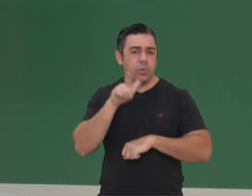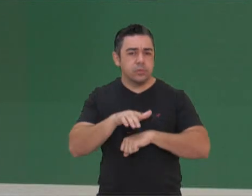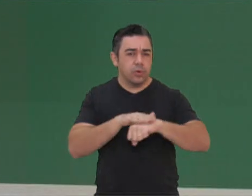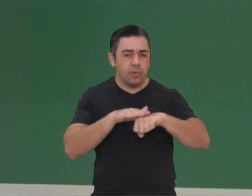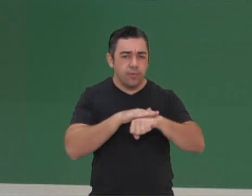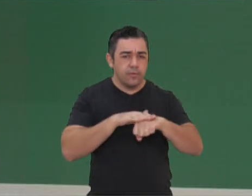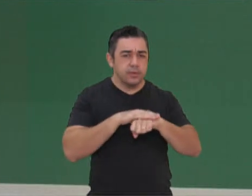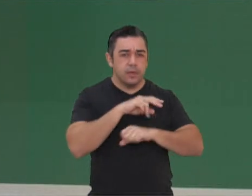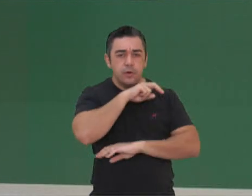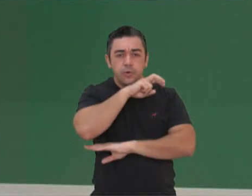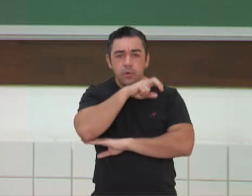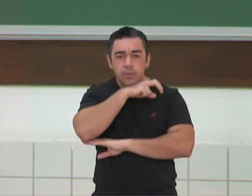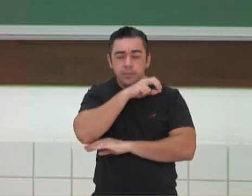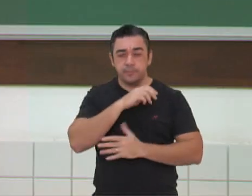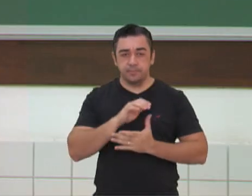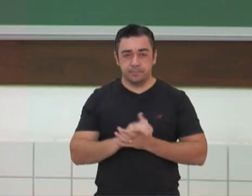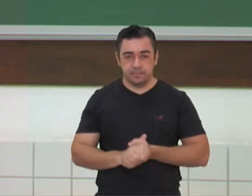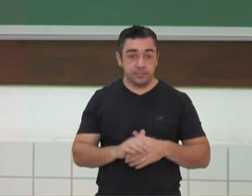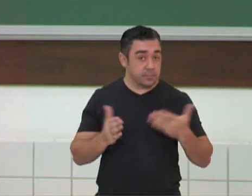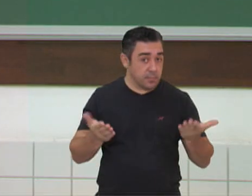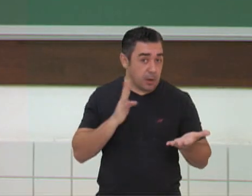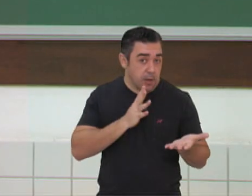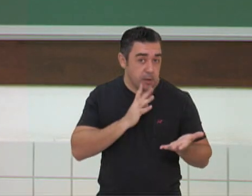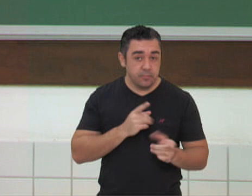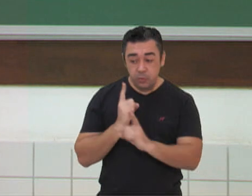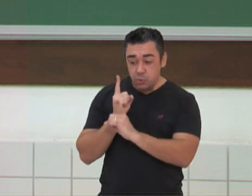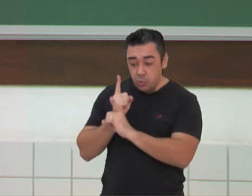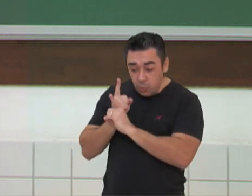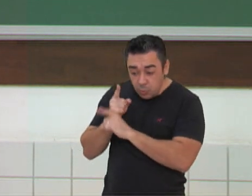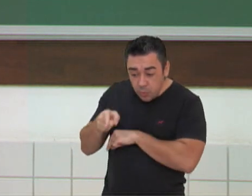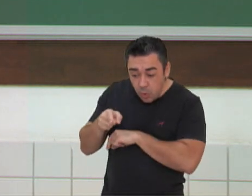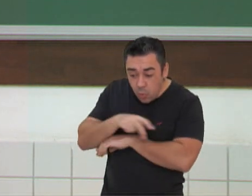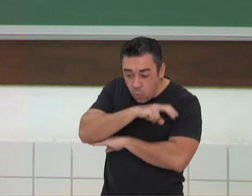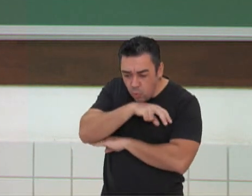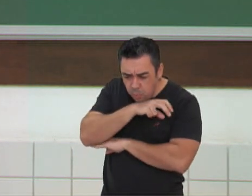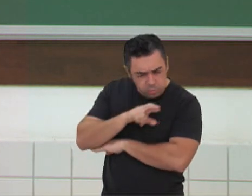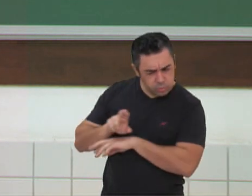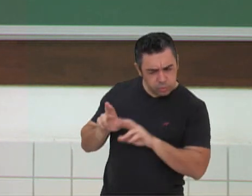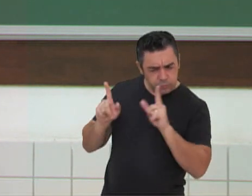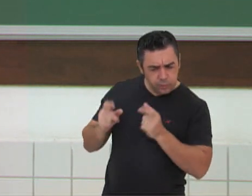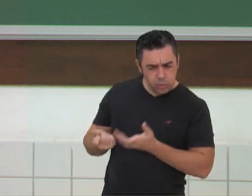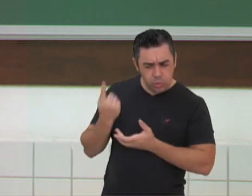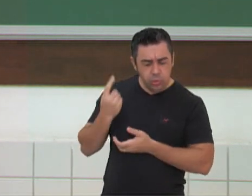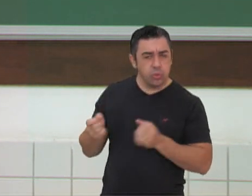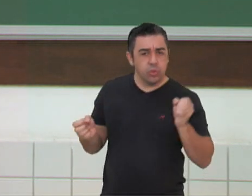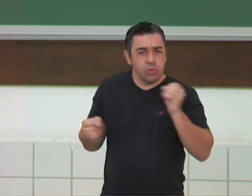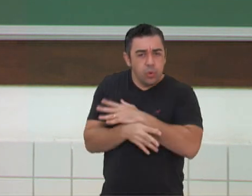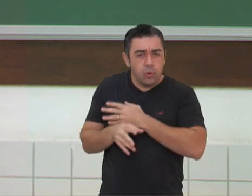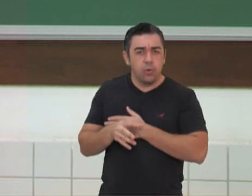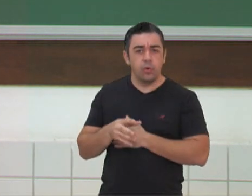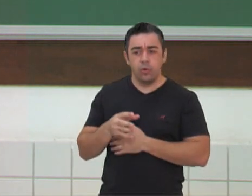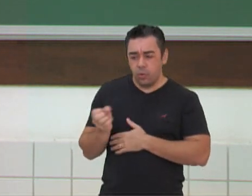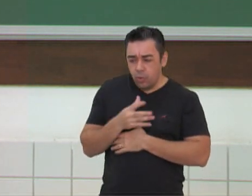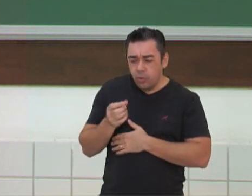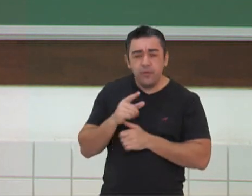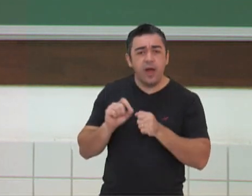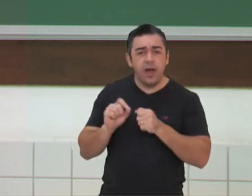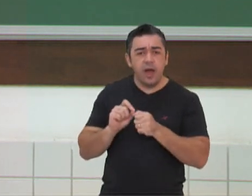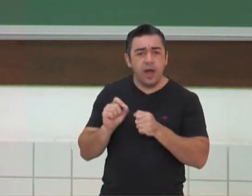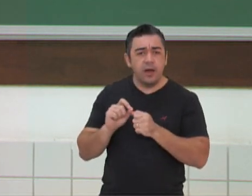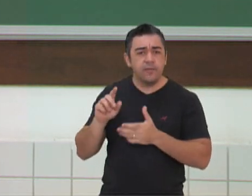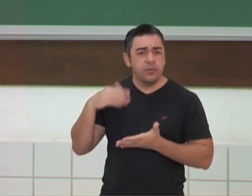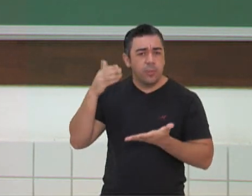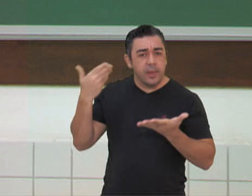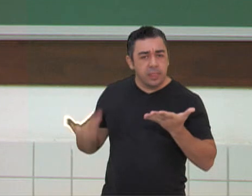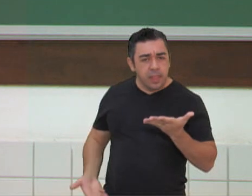Eles descobriram uma nova espécie de cobra e a pessoa que descobriu resolveu fazer uma homenagem ao filme que ela gostava do Harry Potter. Pode